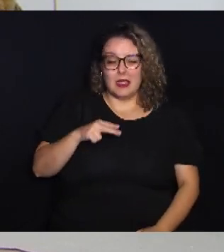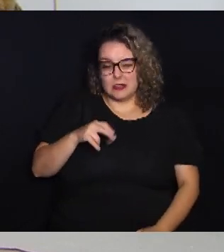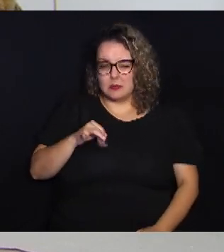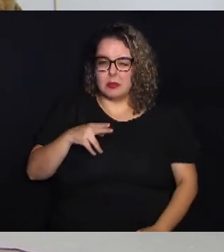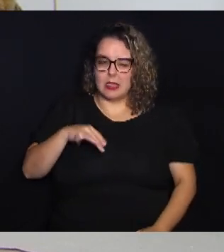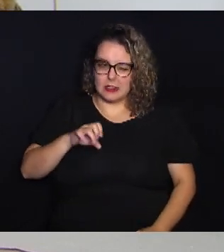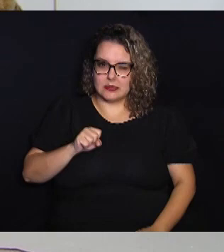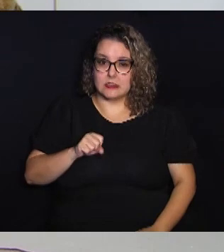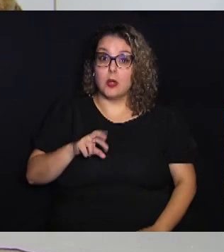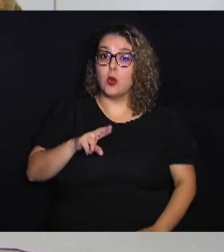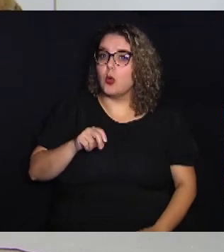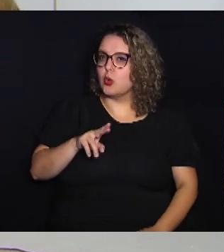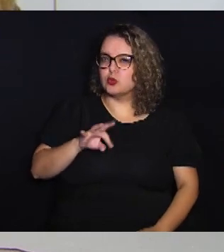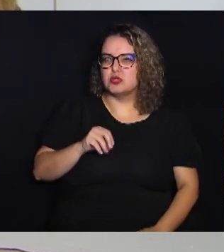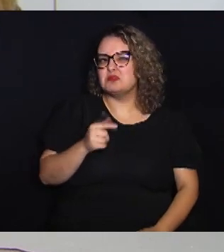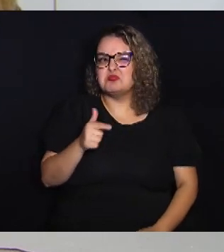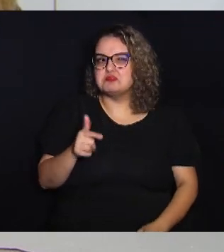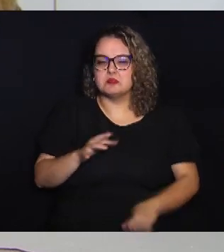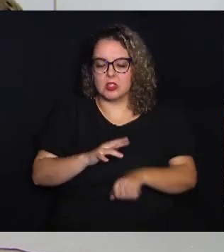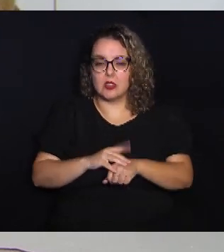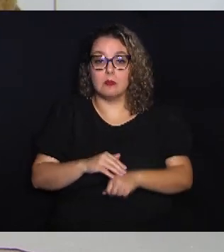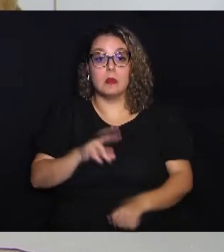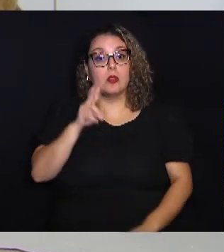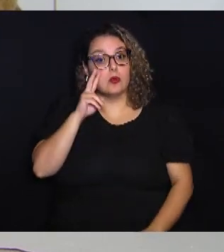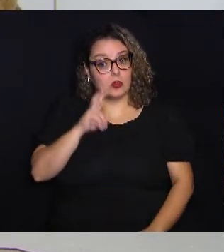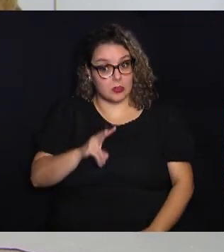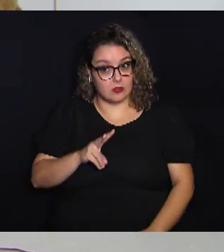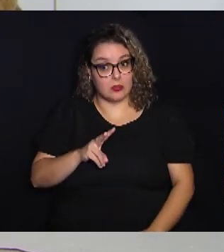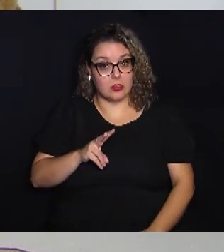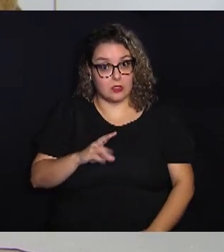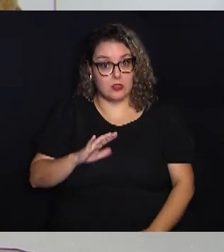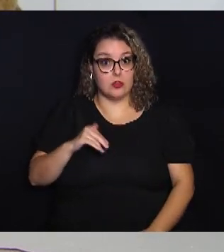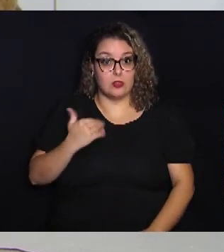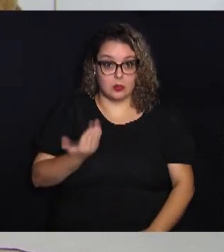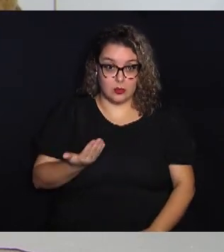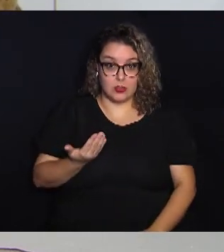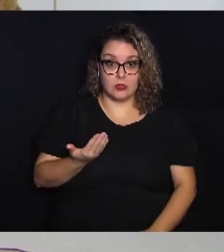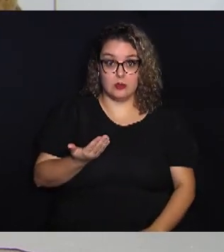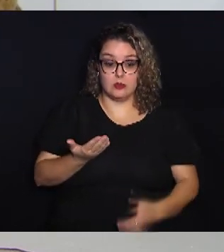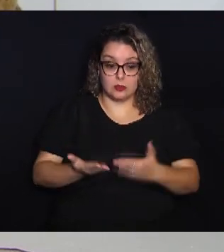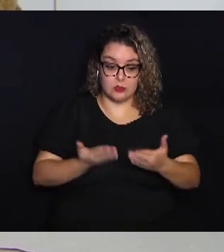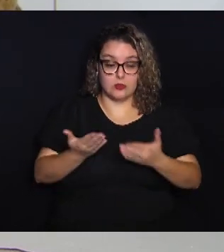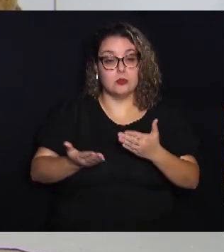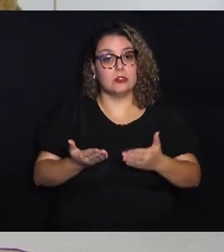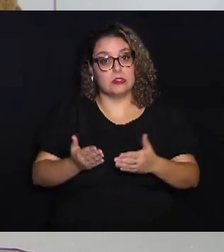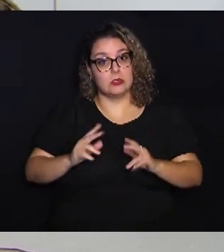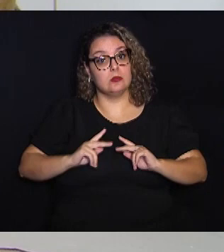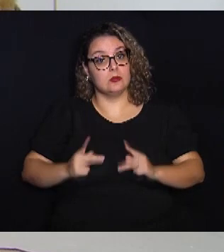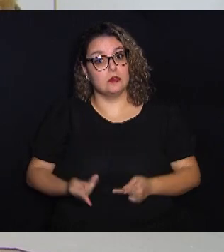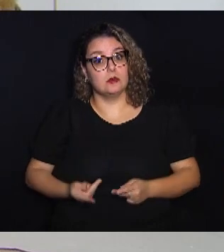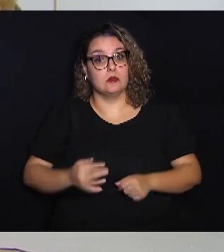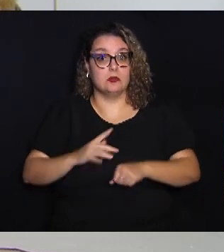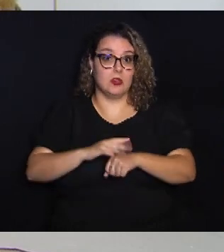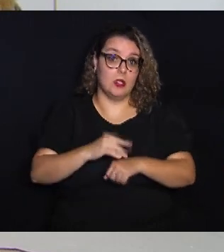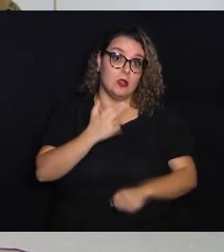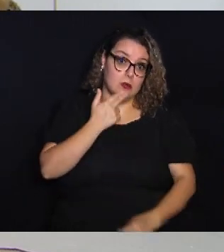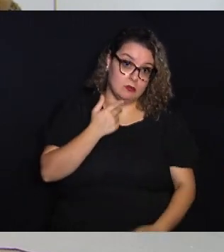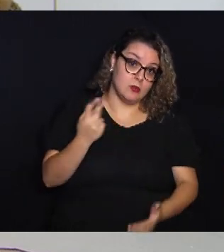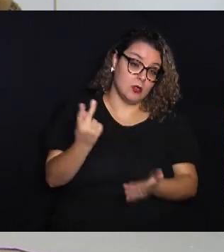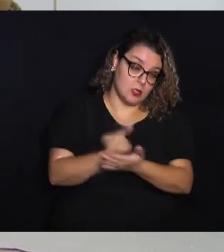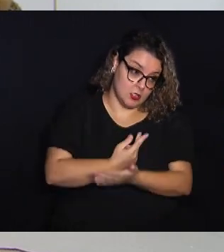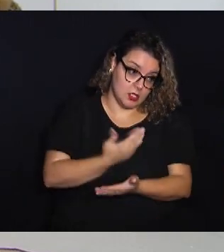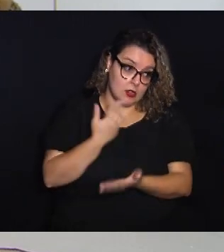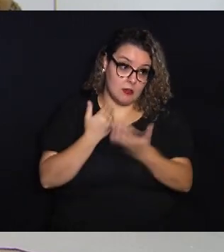animais rústicos, tá? Tendem a não ter tantas doenças, mas o que a gente vê quando sob cuidados humanos